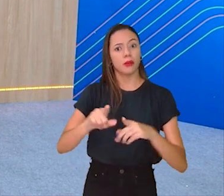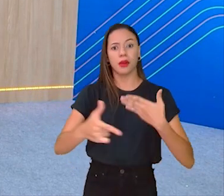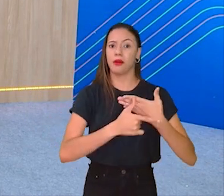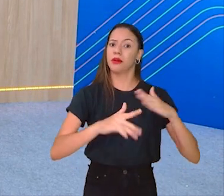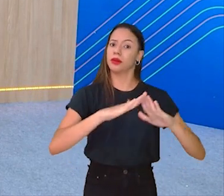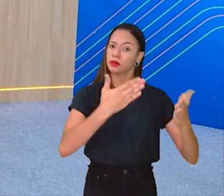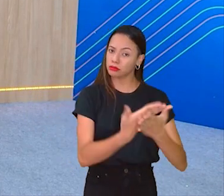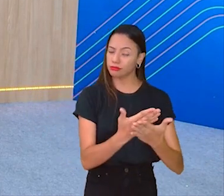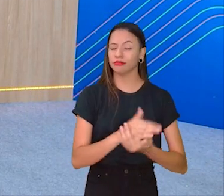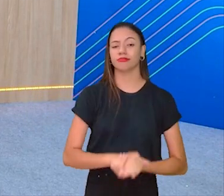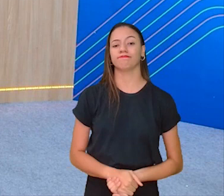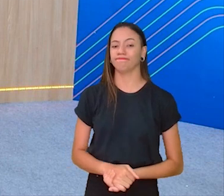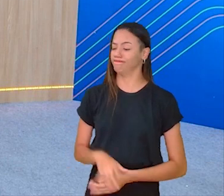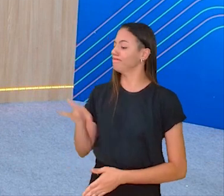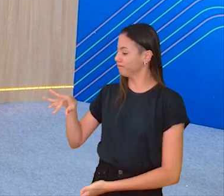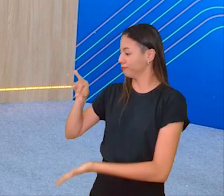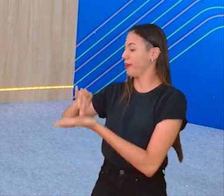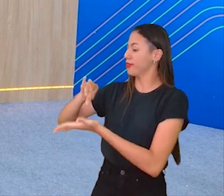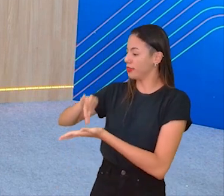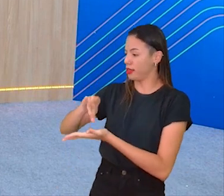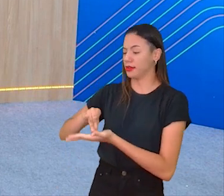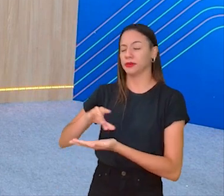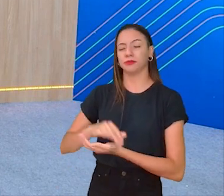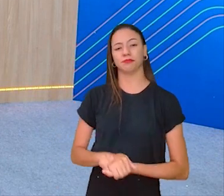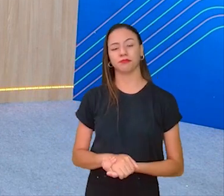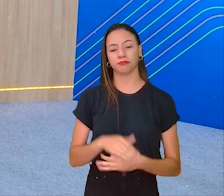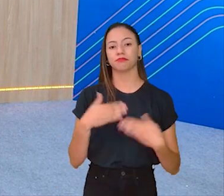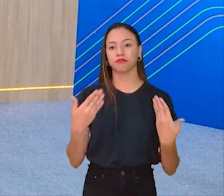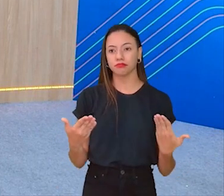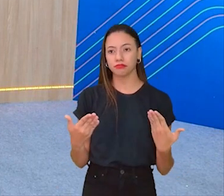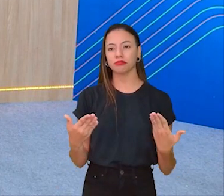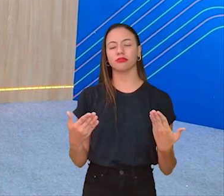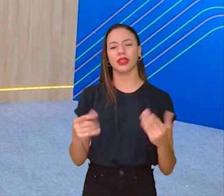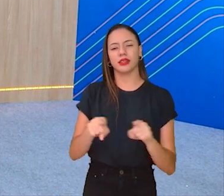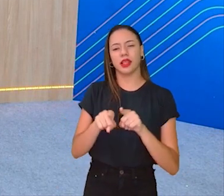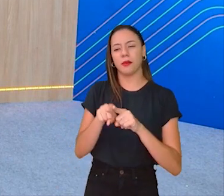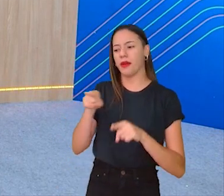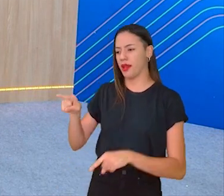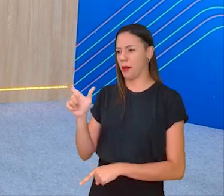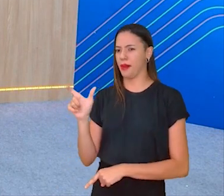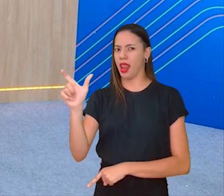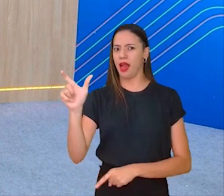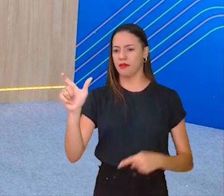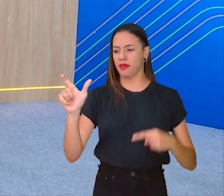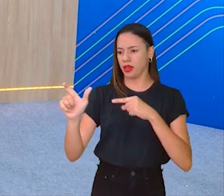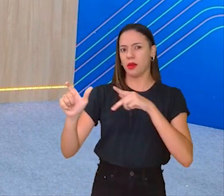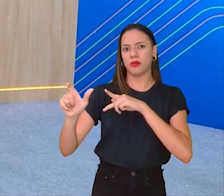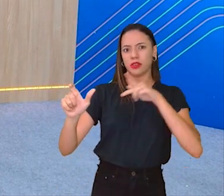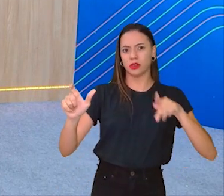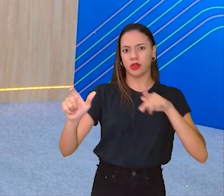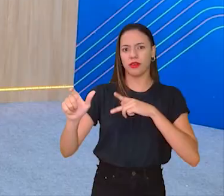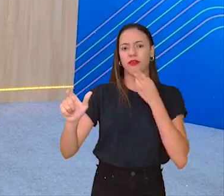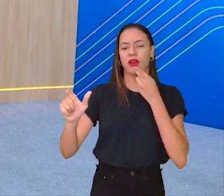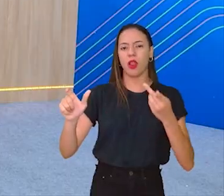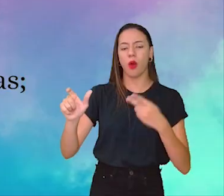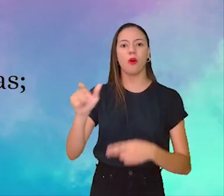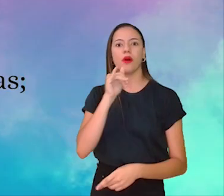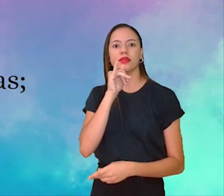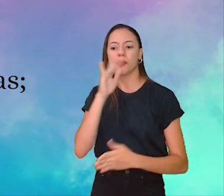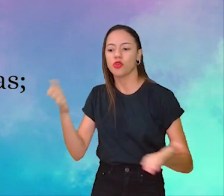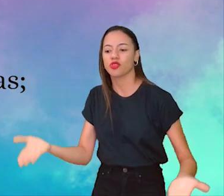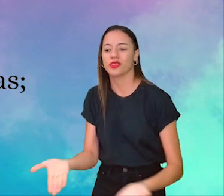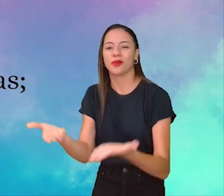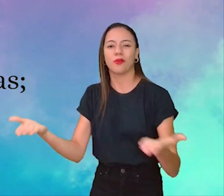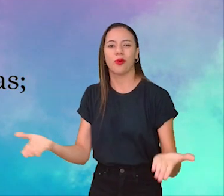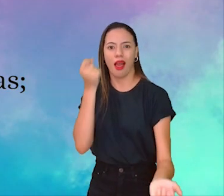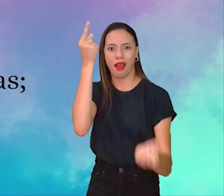escola. Exatamente. E aí pegando, né, essa palavra que Yolanda usou, né, estimulando a criatividade. Vai